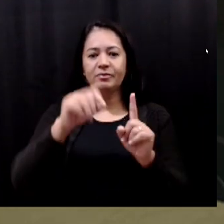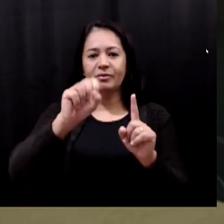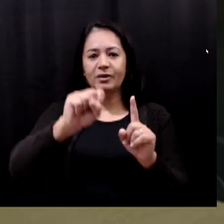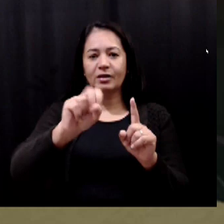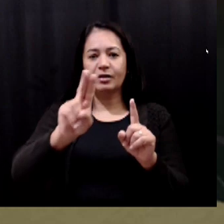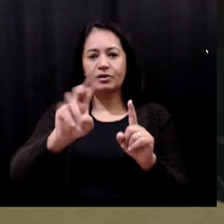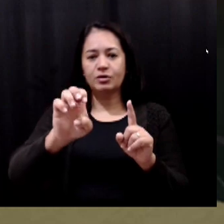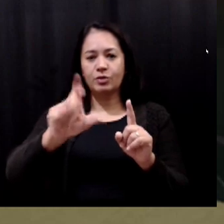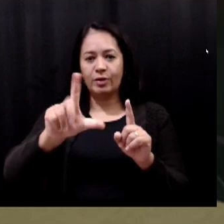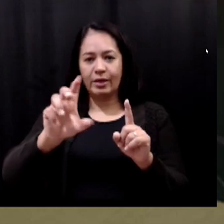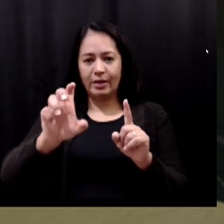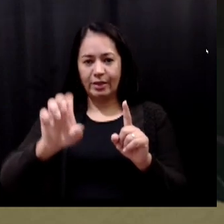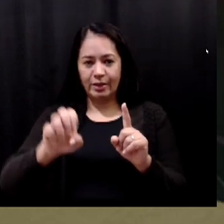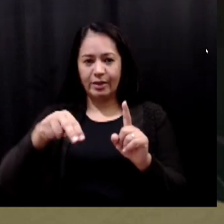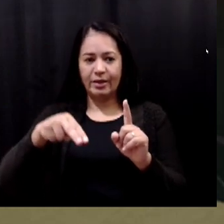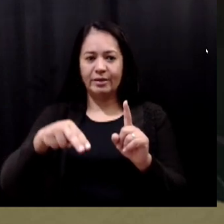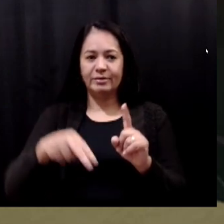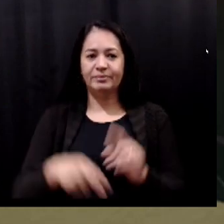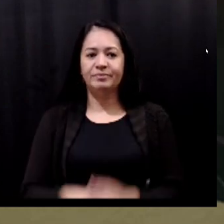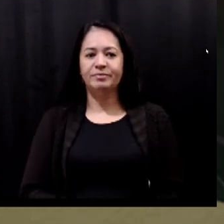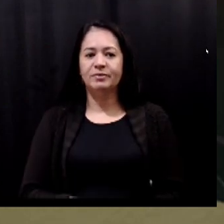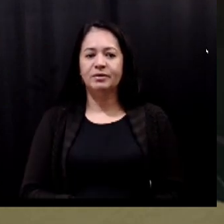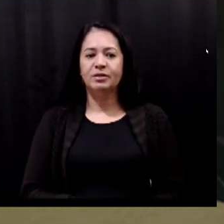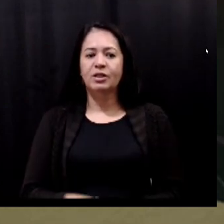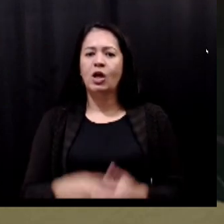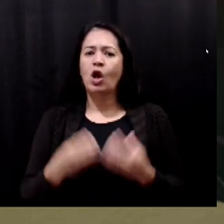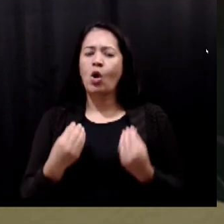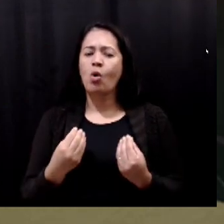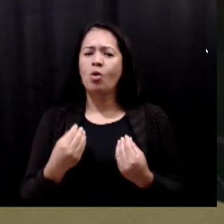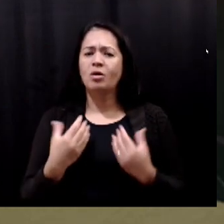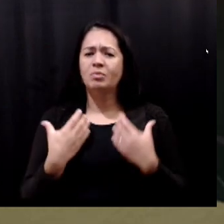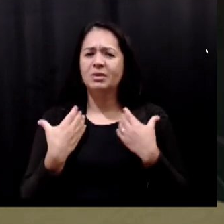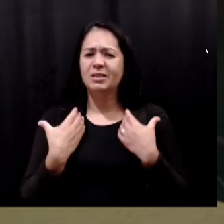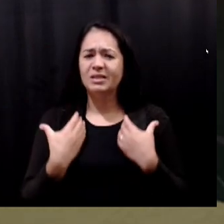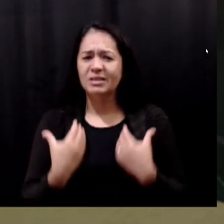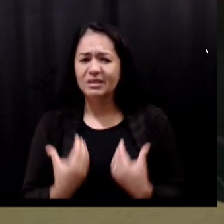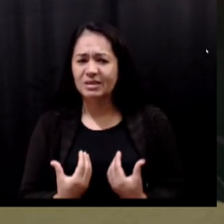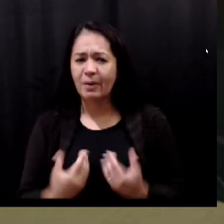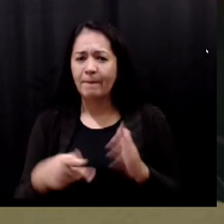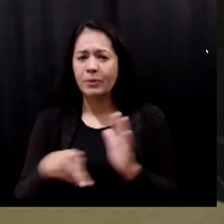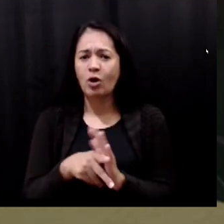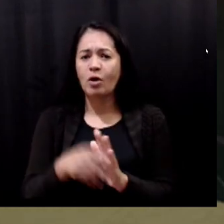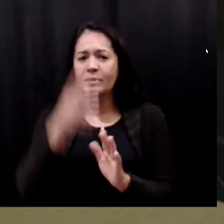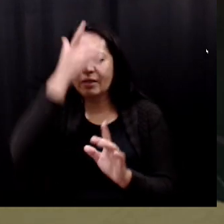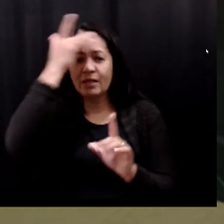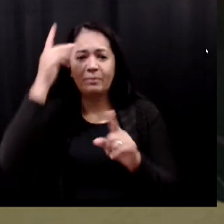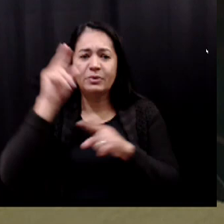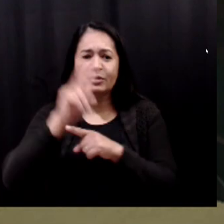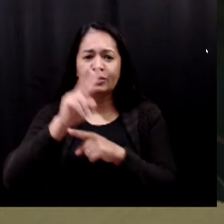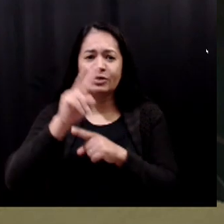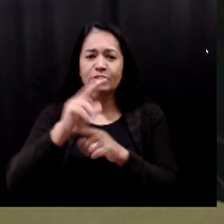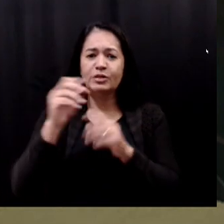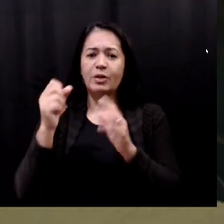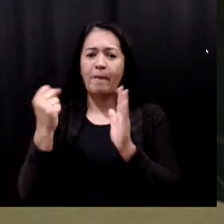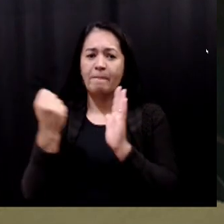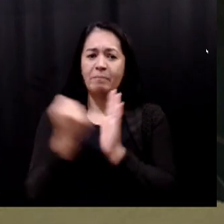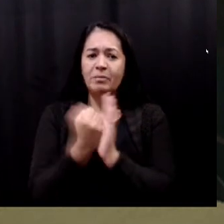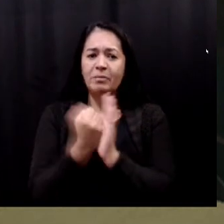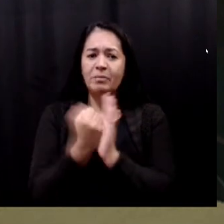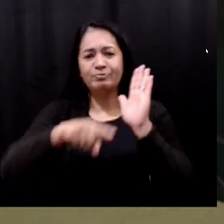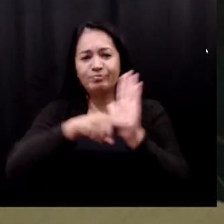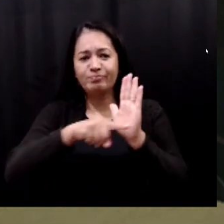Santa Cândida. Como a sobrecarga emocional do cuidador pode impactar negativamente o